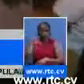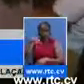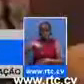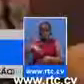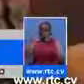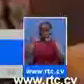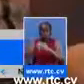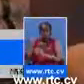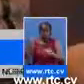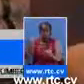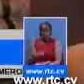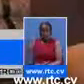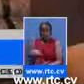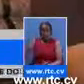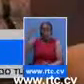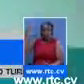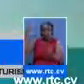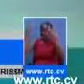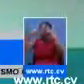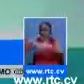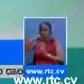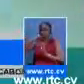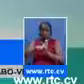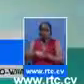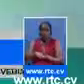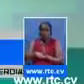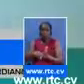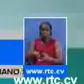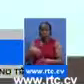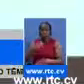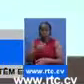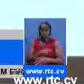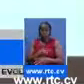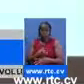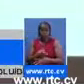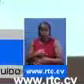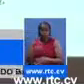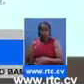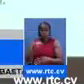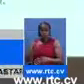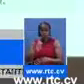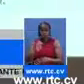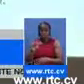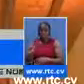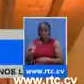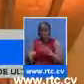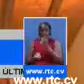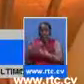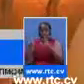Porto Novo, foi apresentado ontem à noite os programas no âmbito do evento 3Gs,